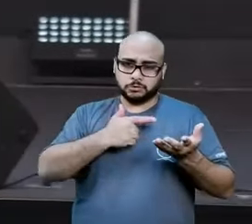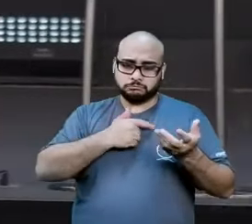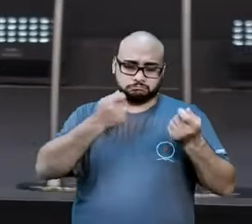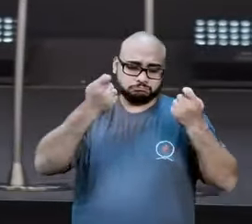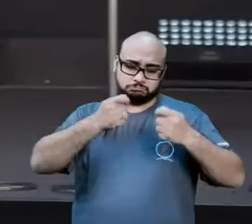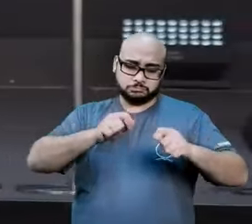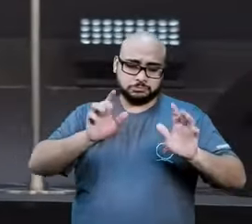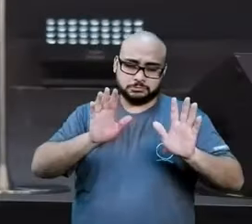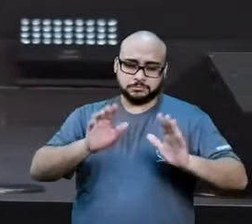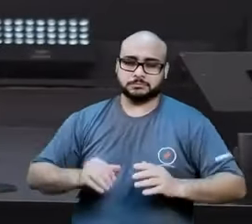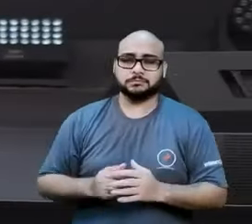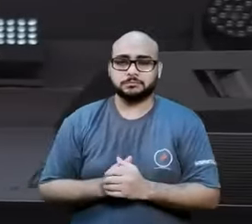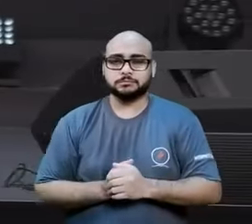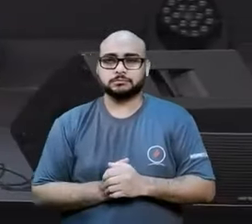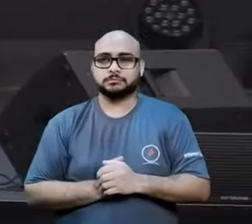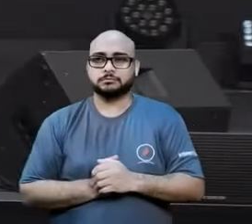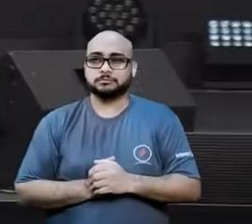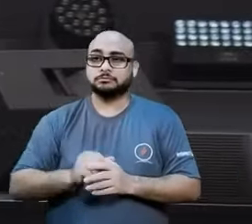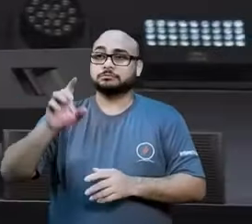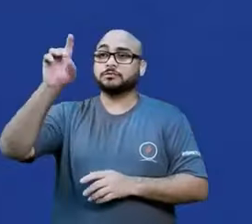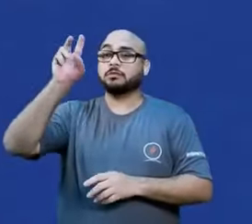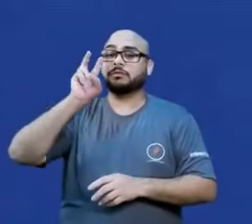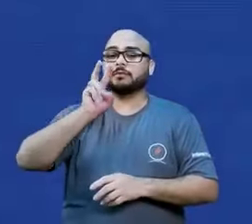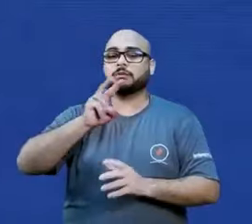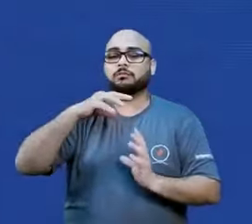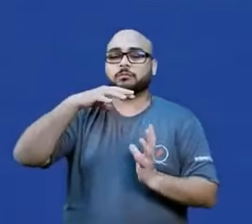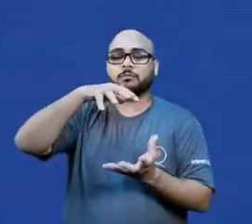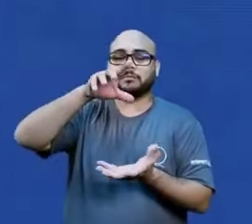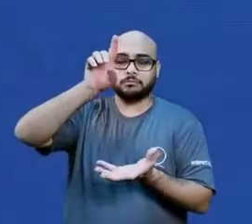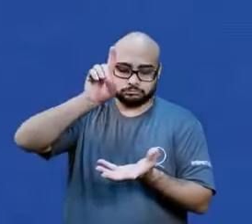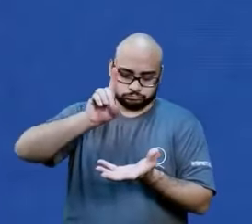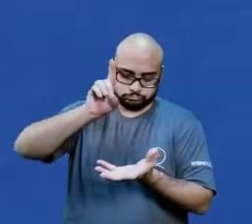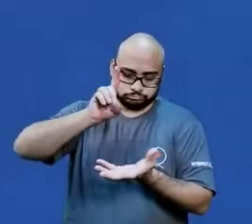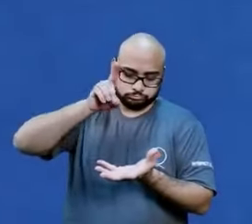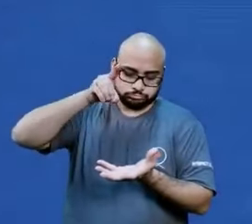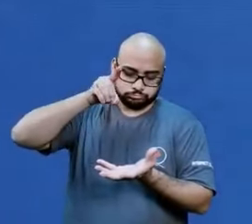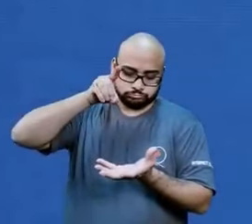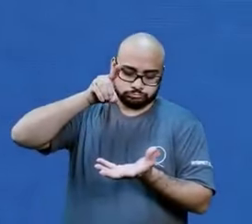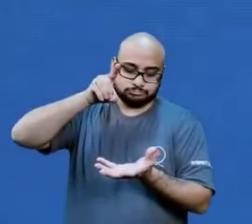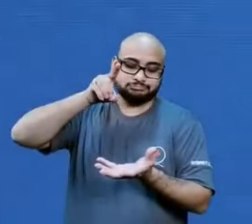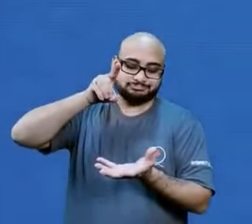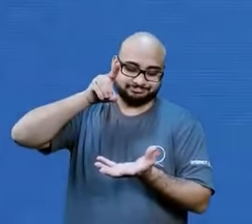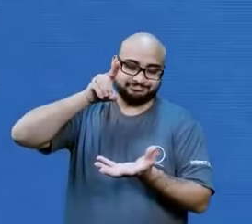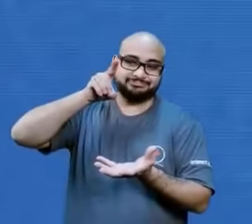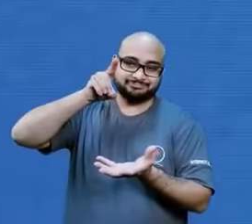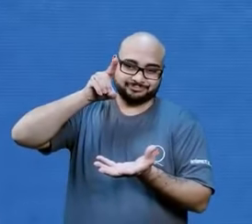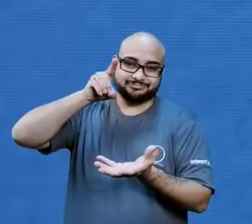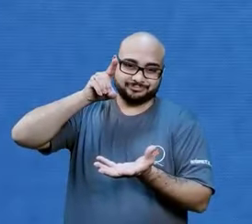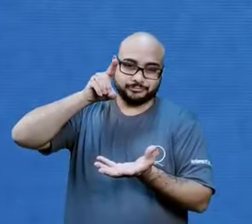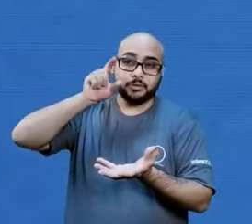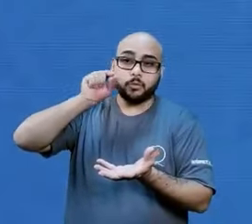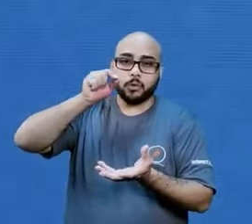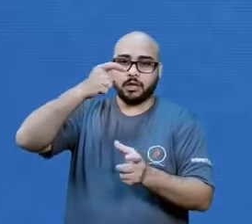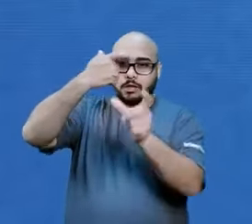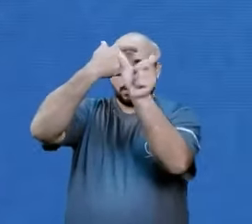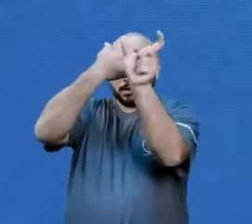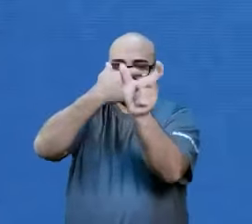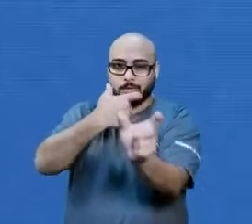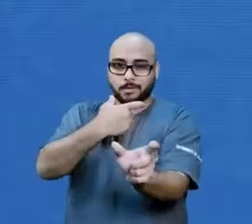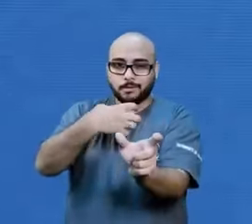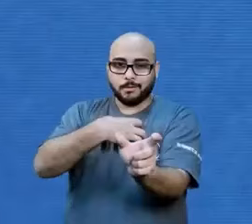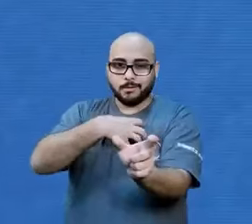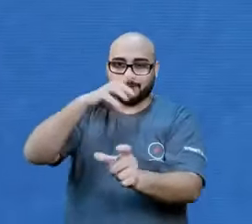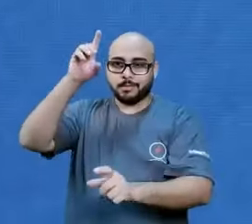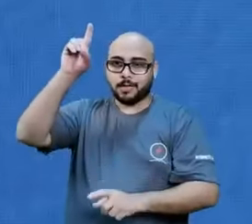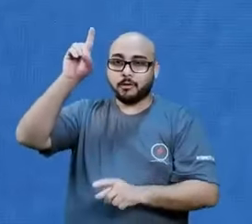disso Deus quando olha para você e olha para mim o olhar dele é tridimensional ele olha mente